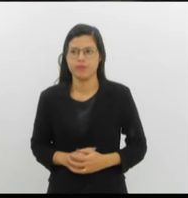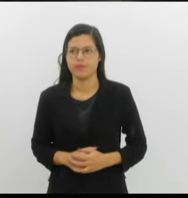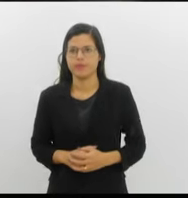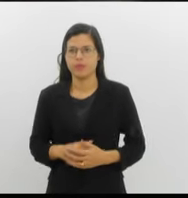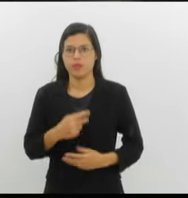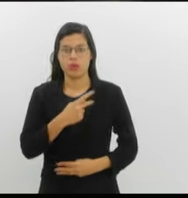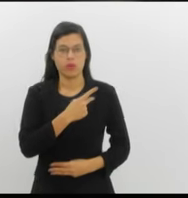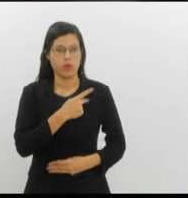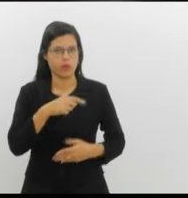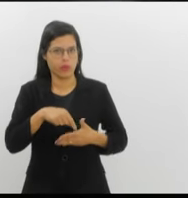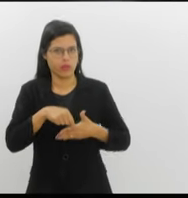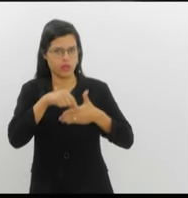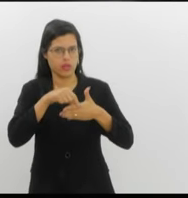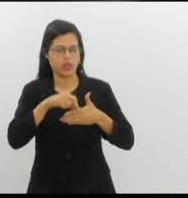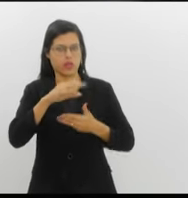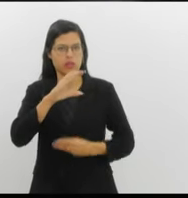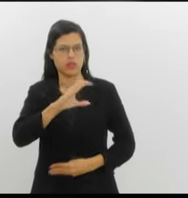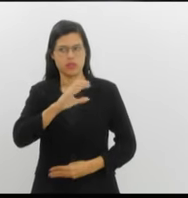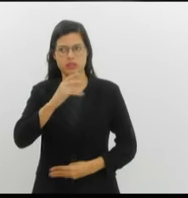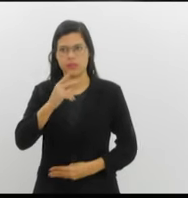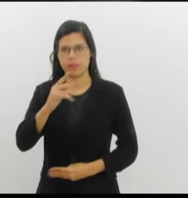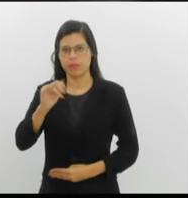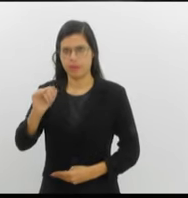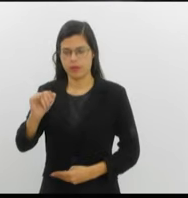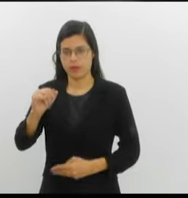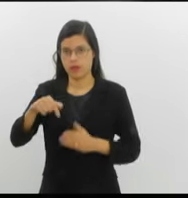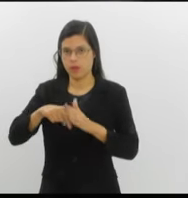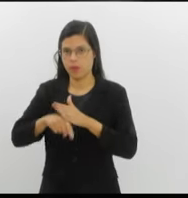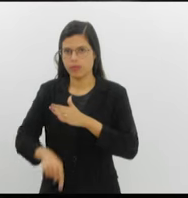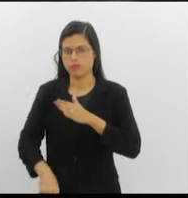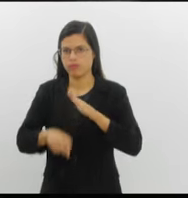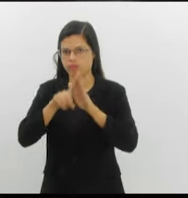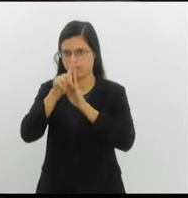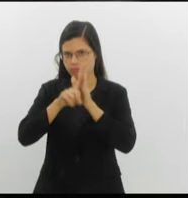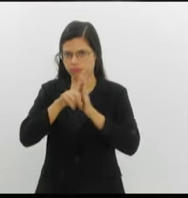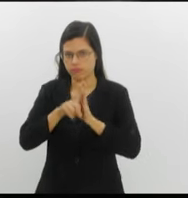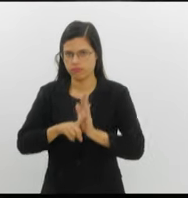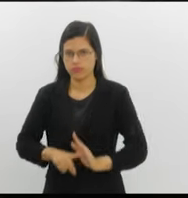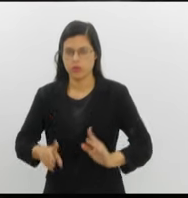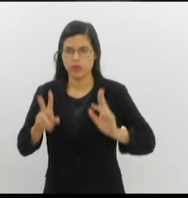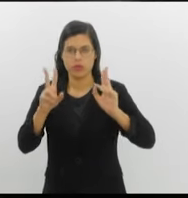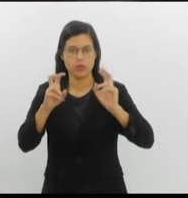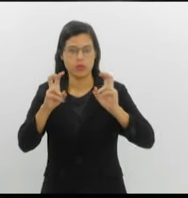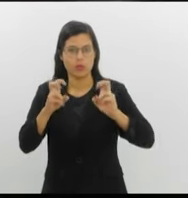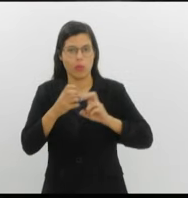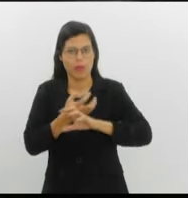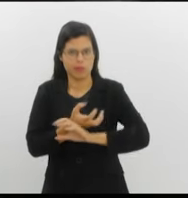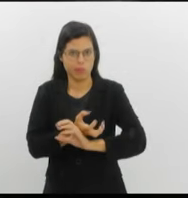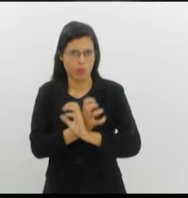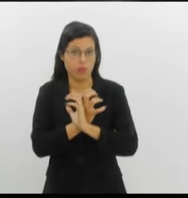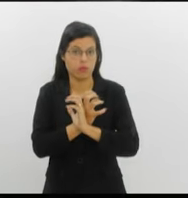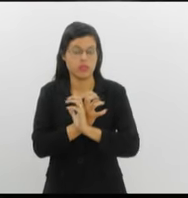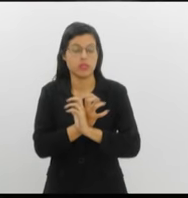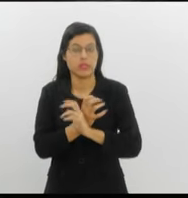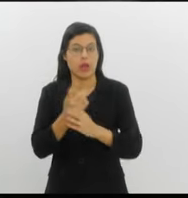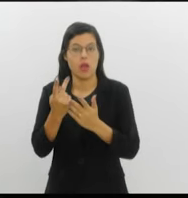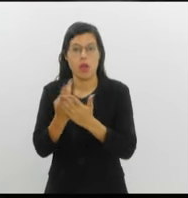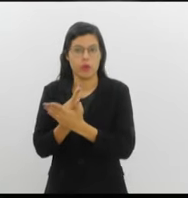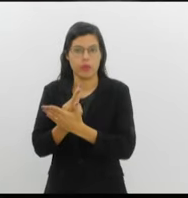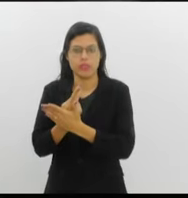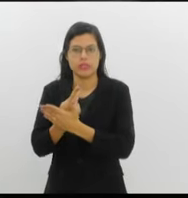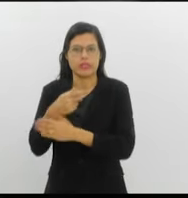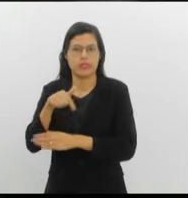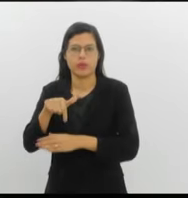CPI, que aprofundou os estudos sobre a seca que estava acontecendo aqui